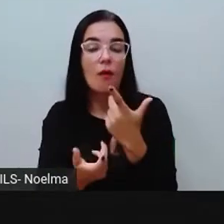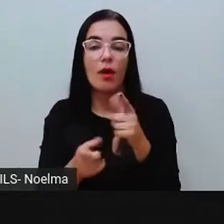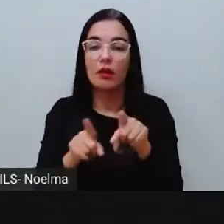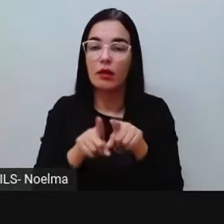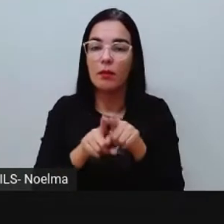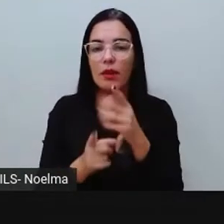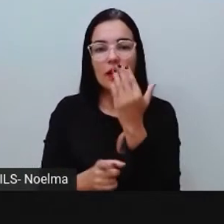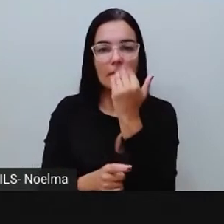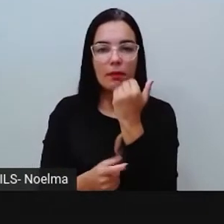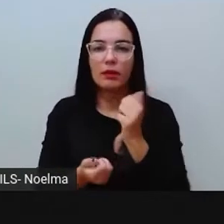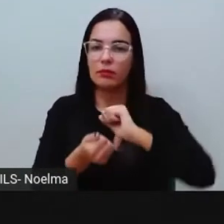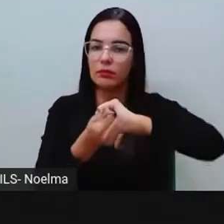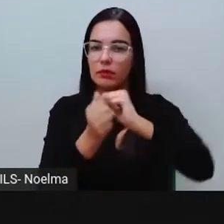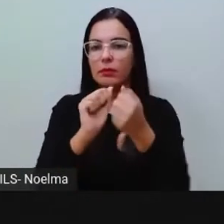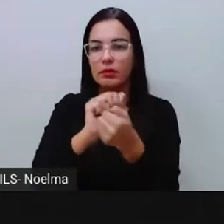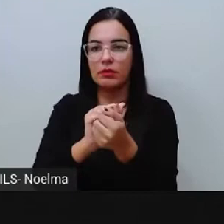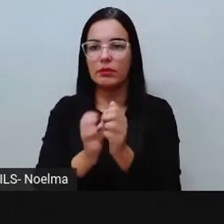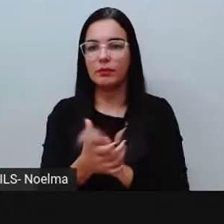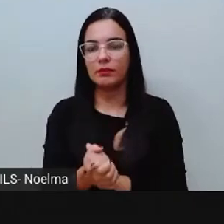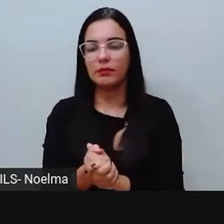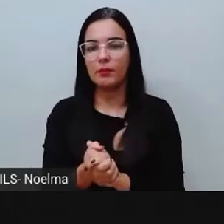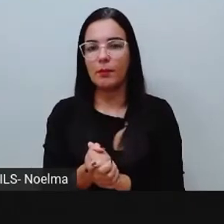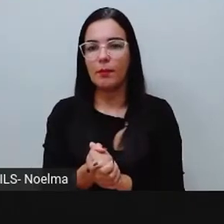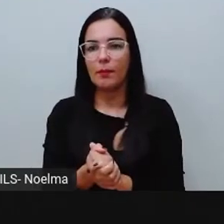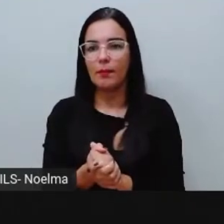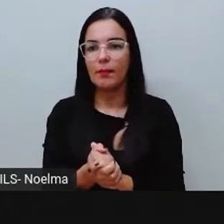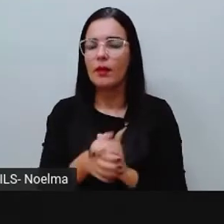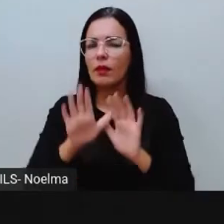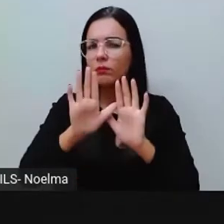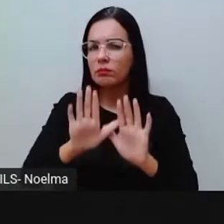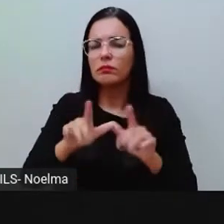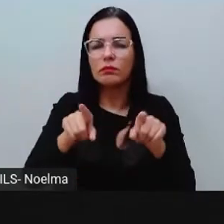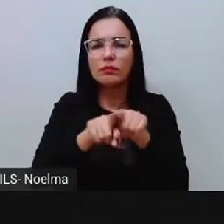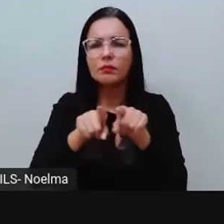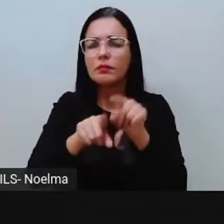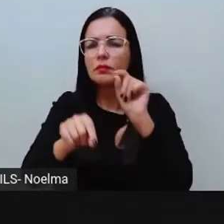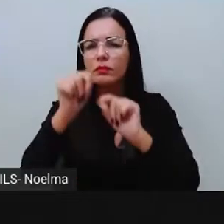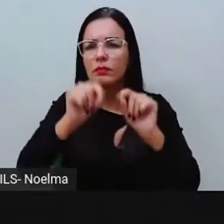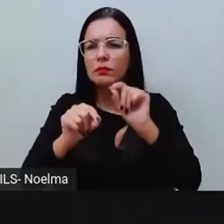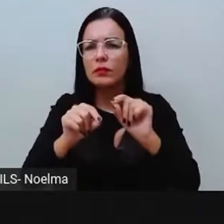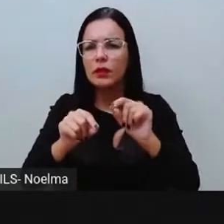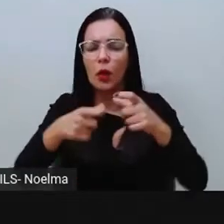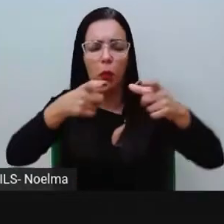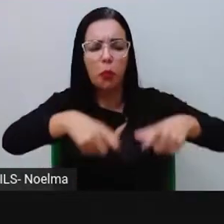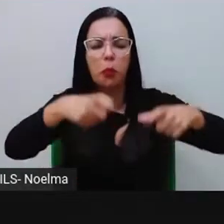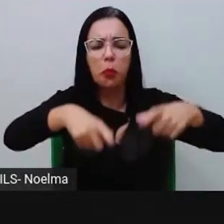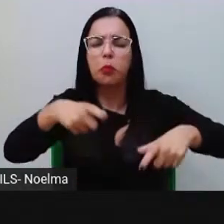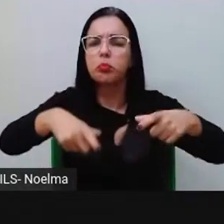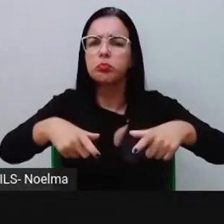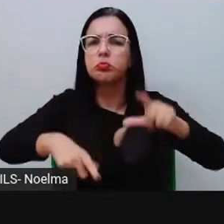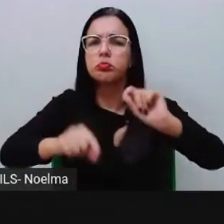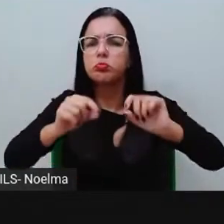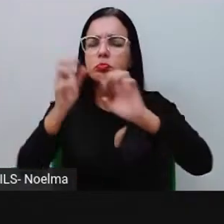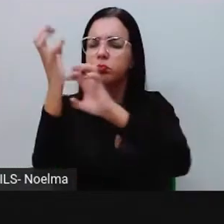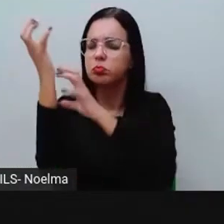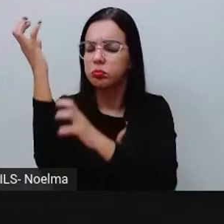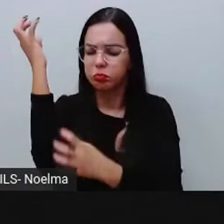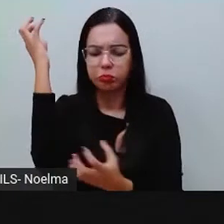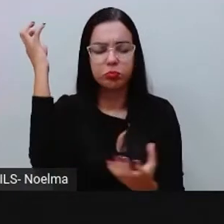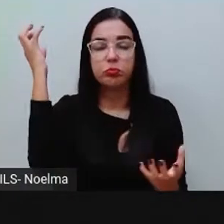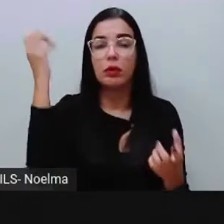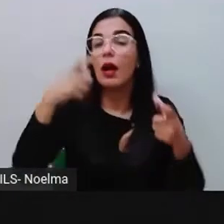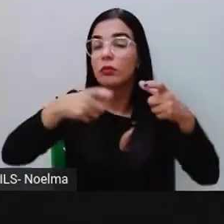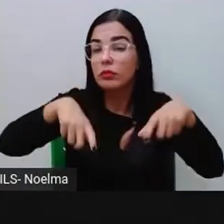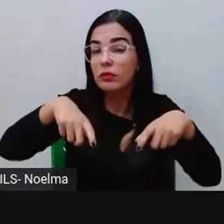adaptação. A caatinga, ela localiza-se na região nordeste do Brasil, como a gente já falou, né? 70%